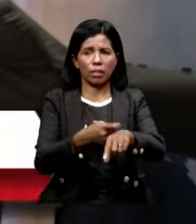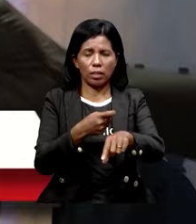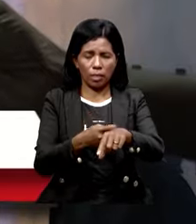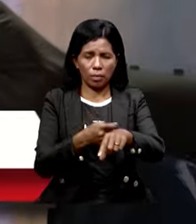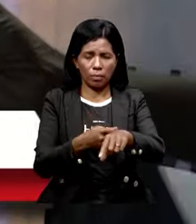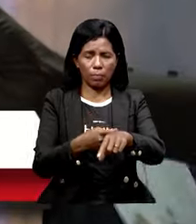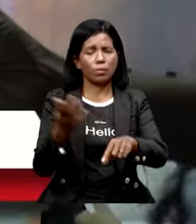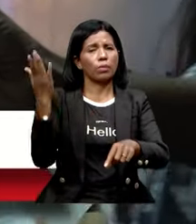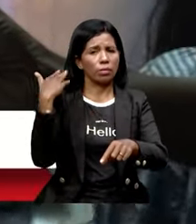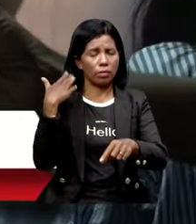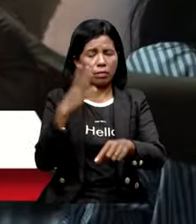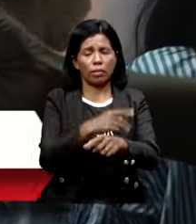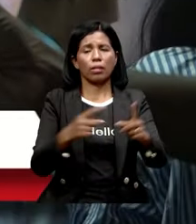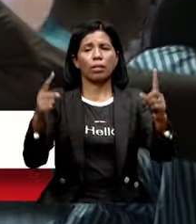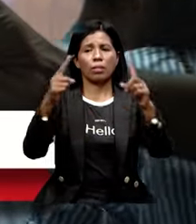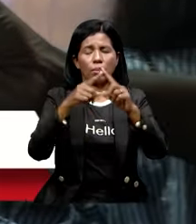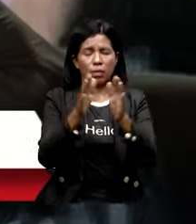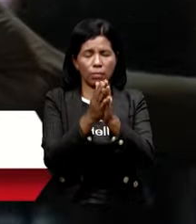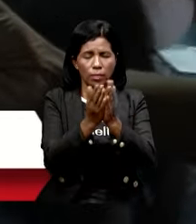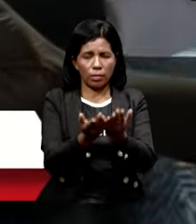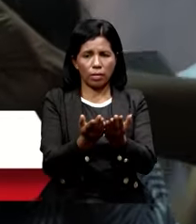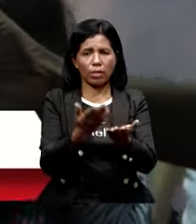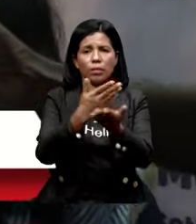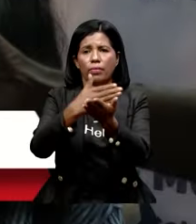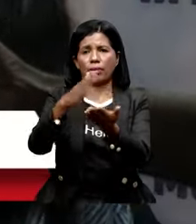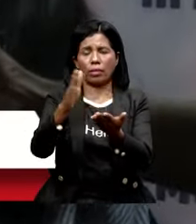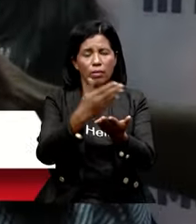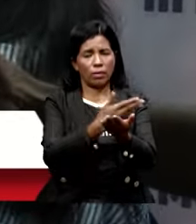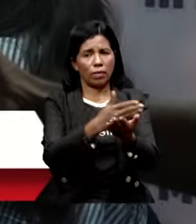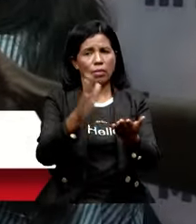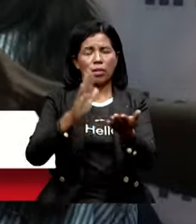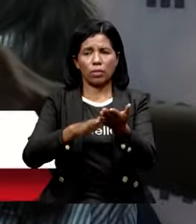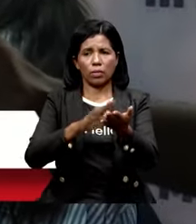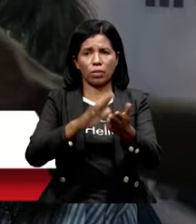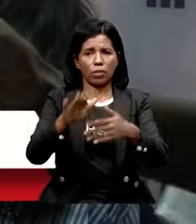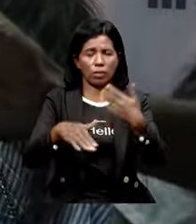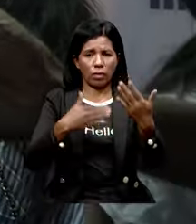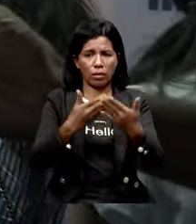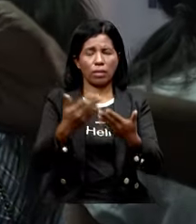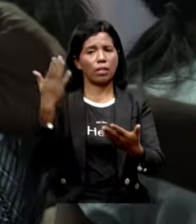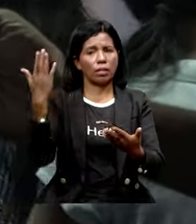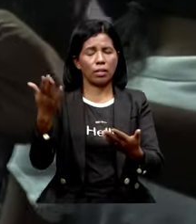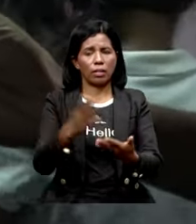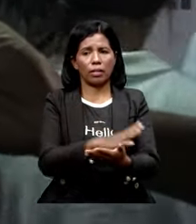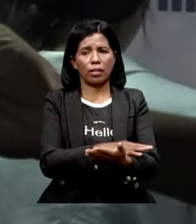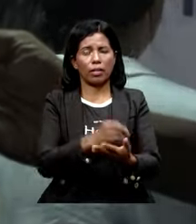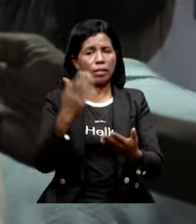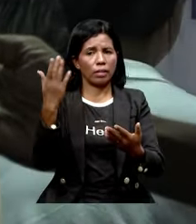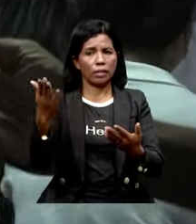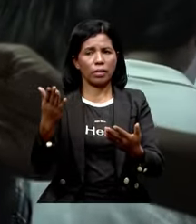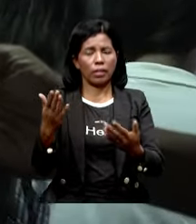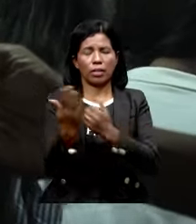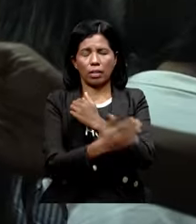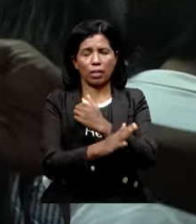ba jovem será. Então livro Irene se faz ba escola ensino básico e ha rai